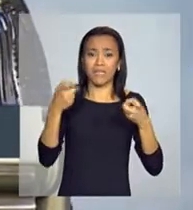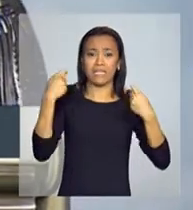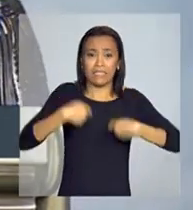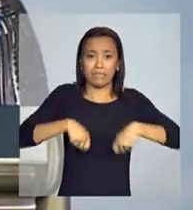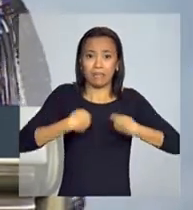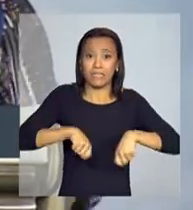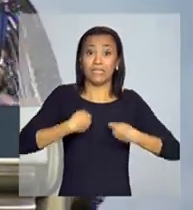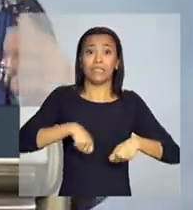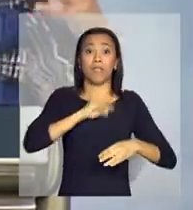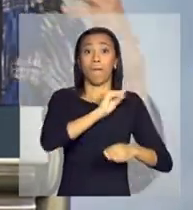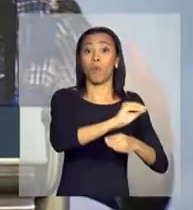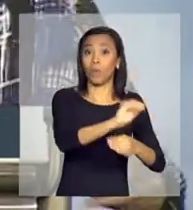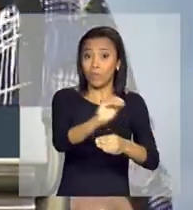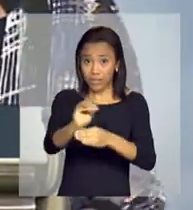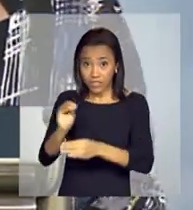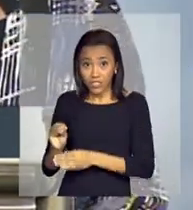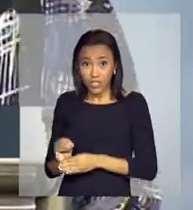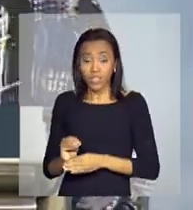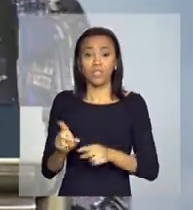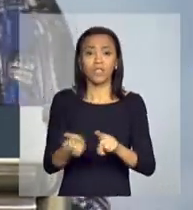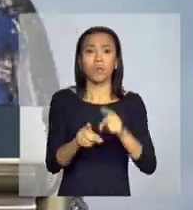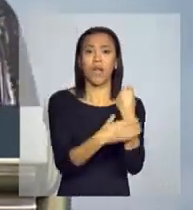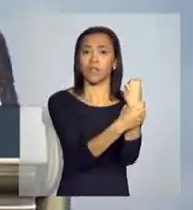proteger, de assegurar